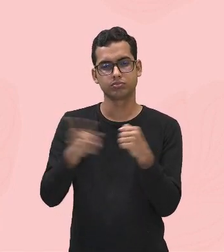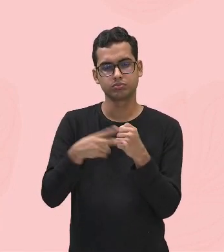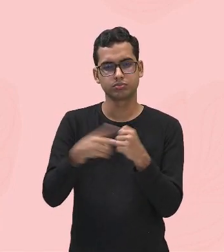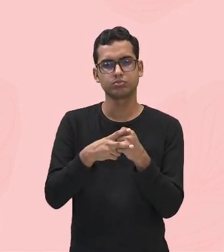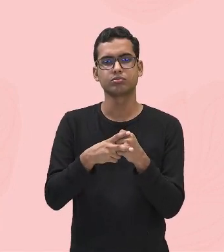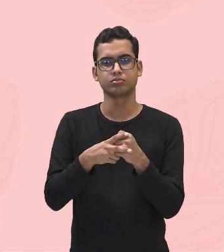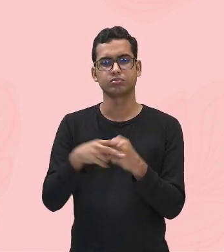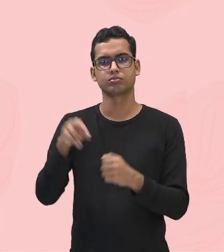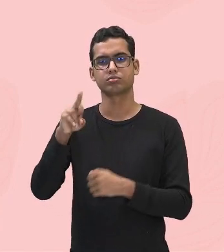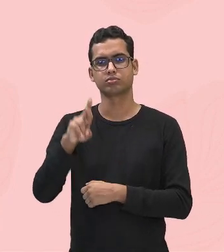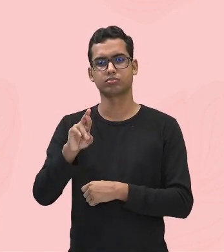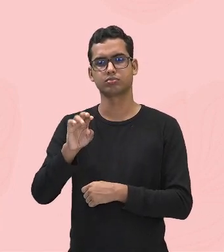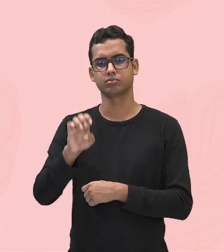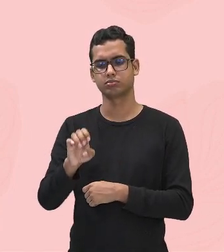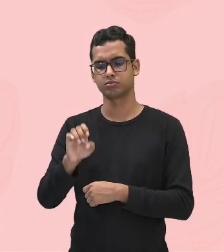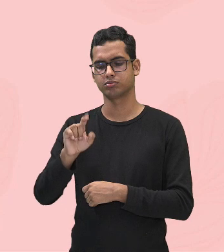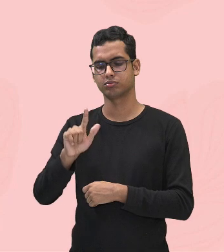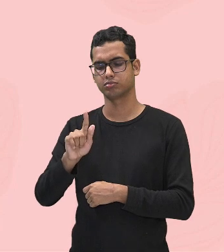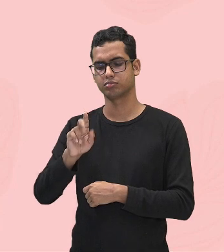as desinências